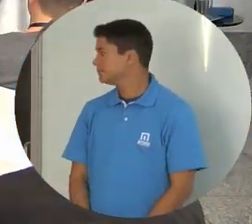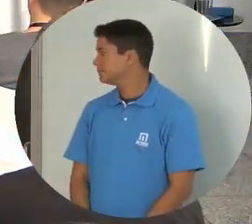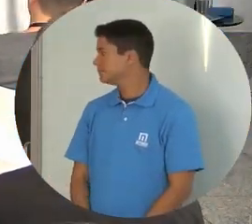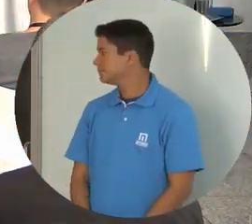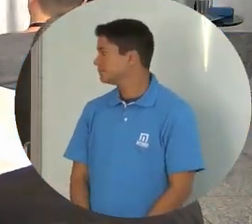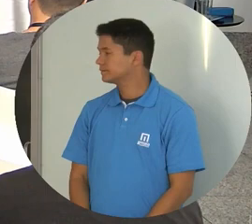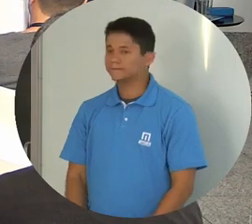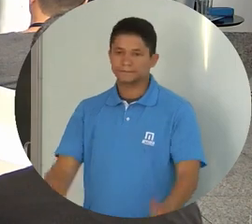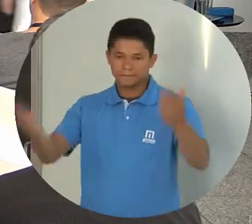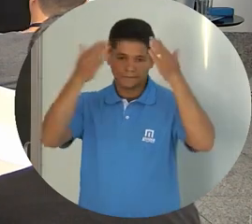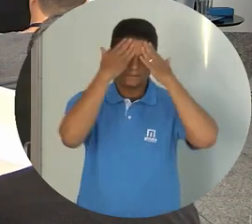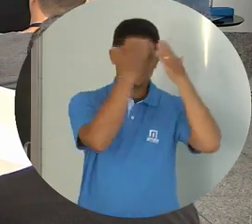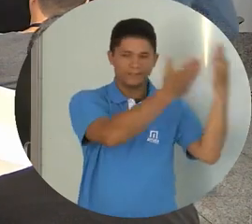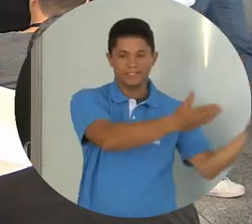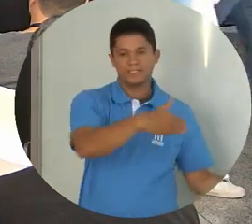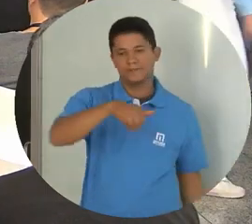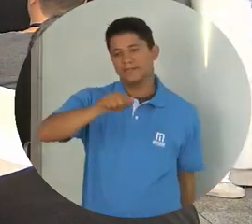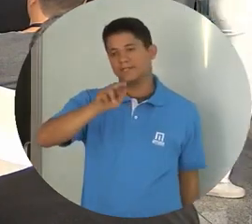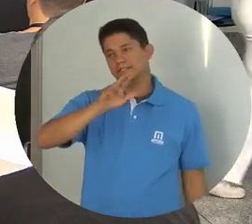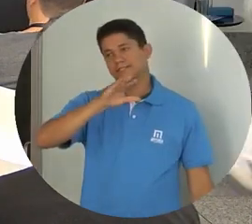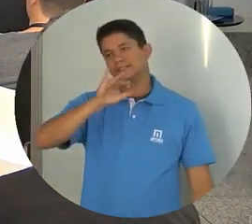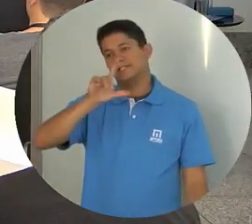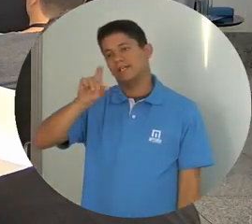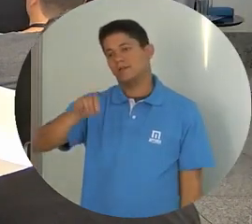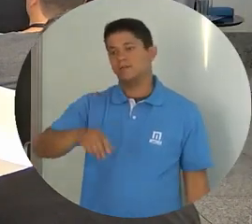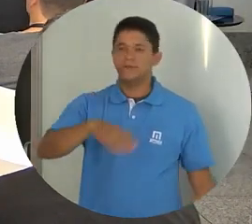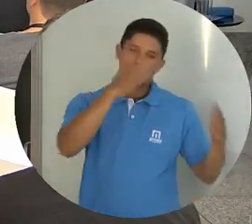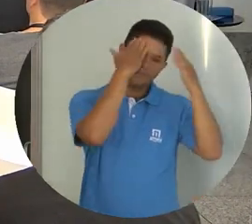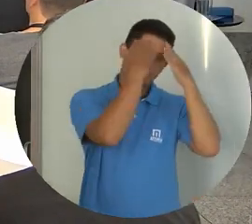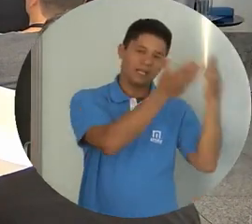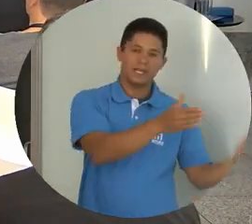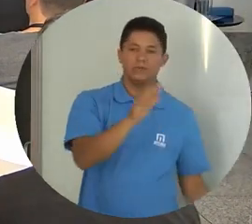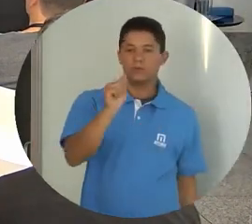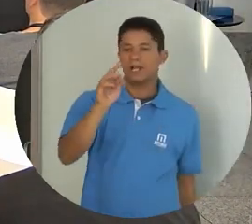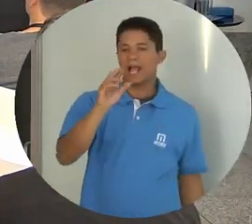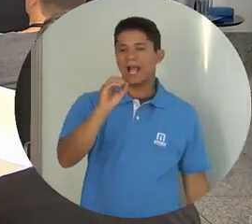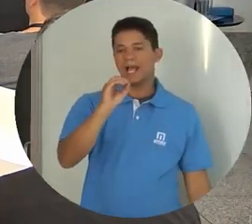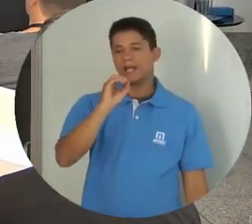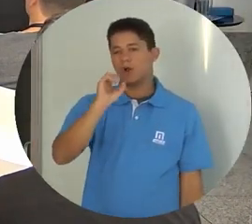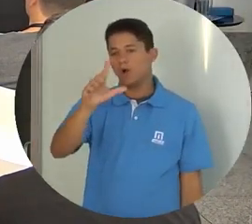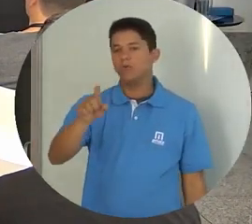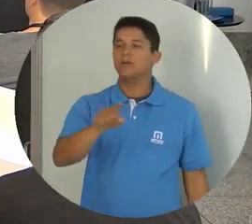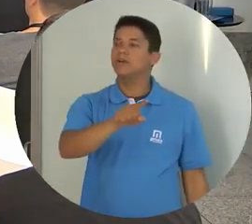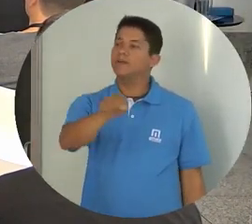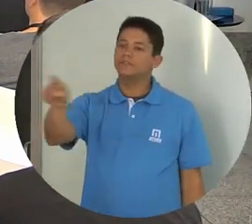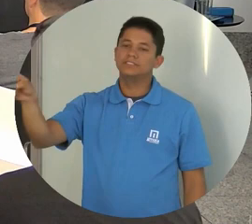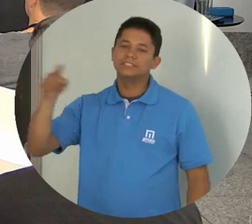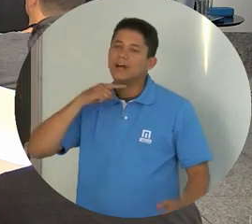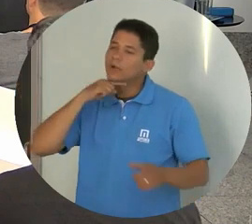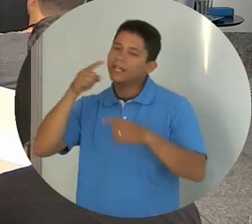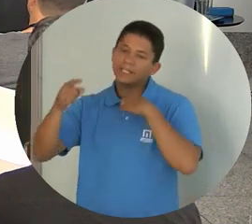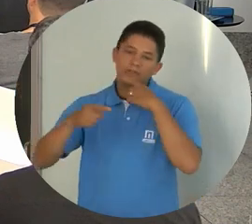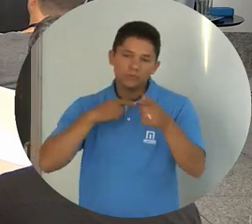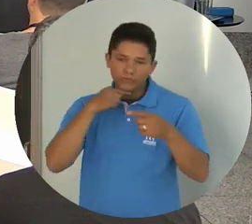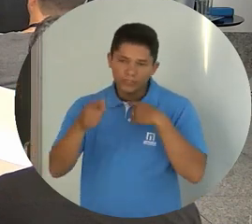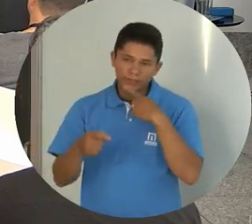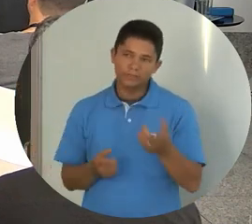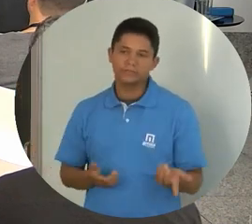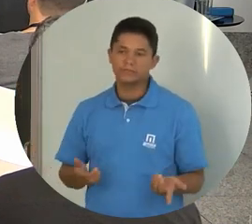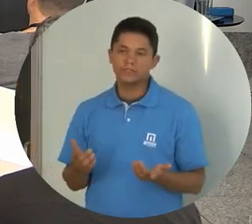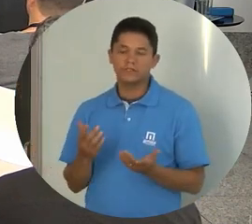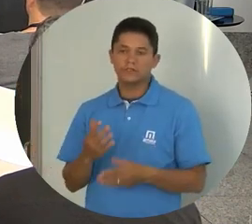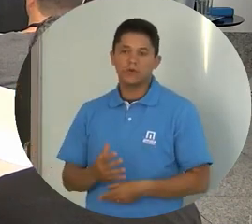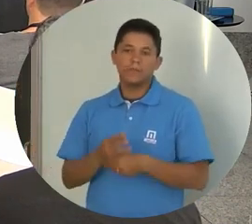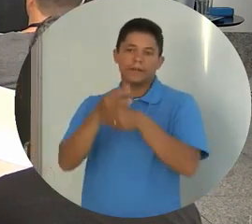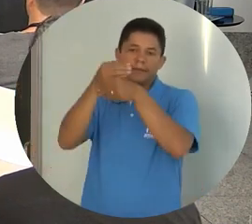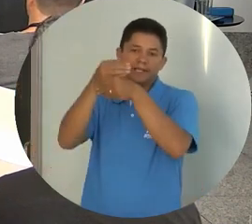Obrigado, Marcelo. Obrigado, Carol. Pessoal, alguém tem alguma dúvida, questionamento, complementação do